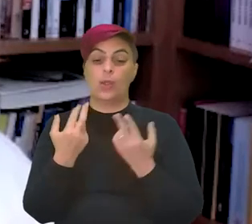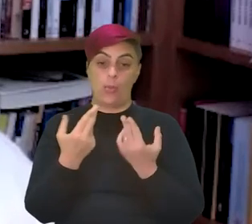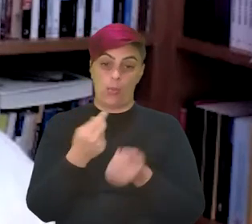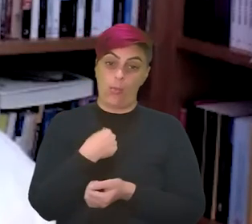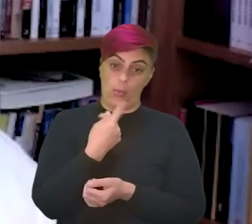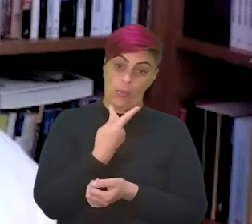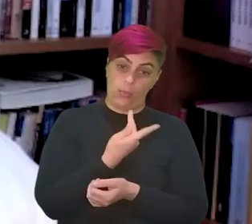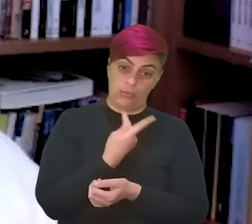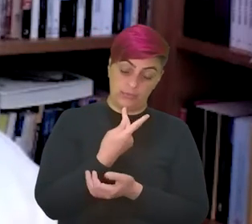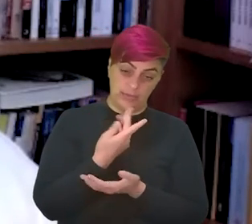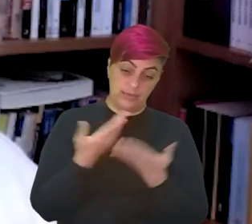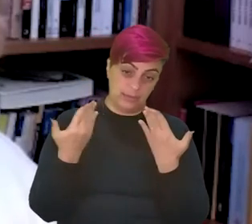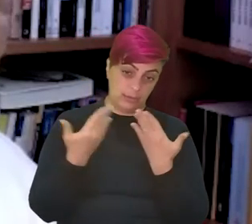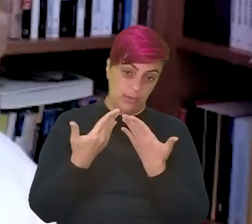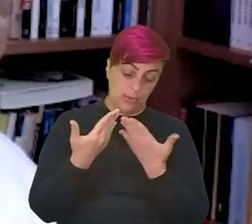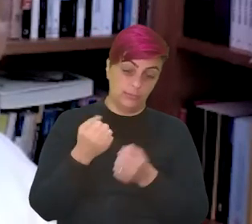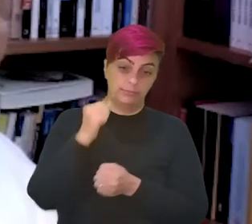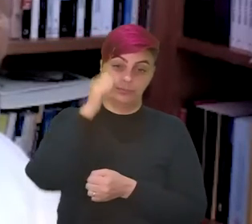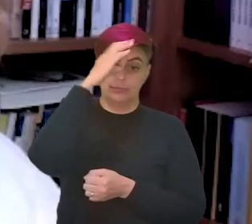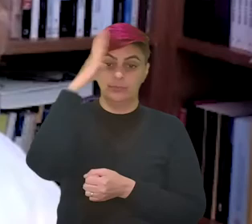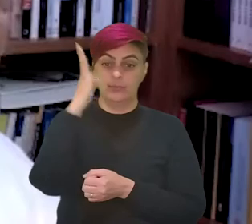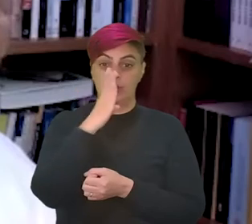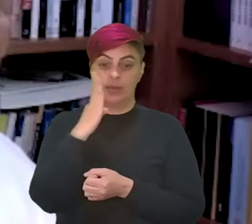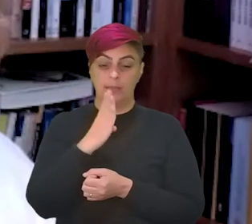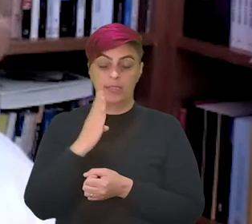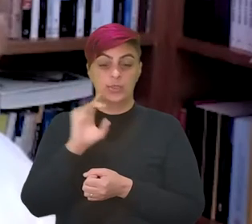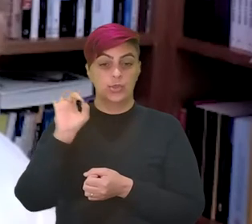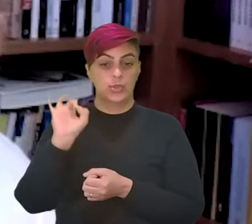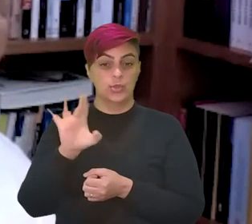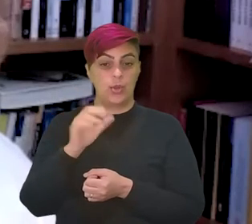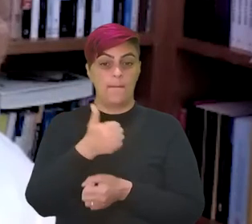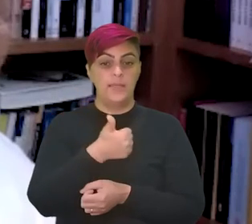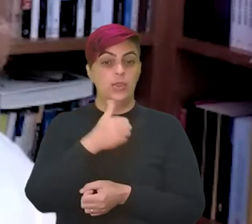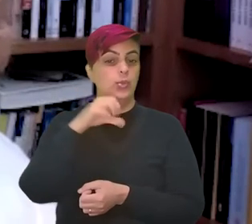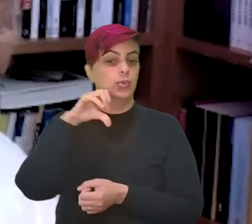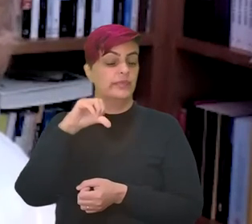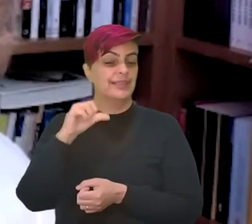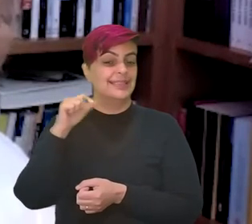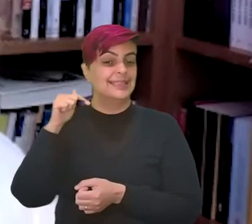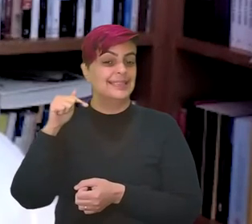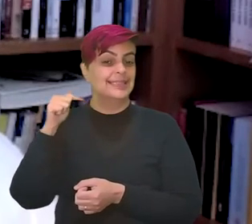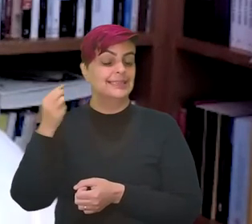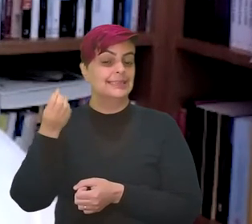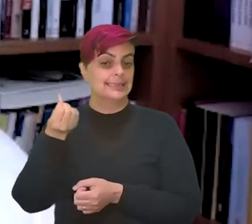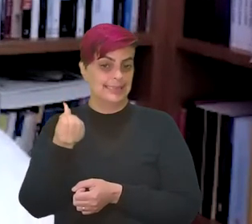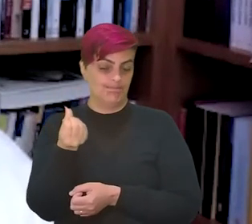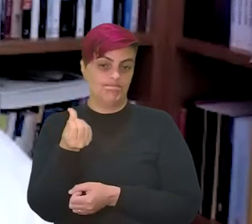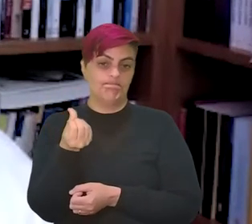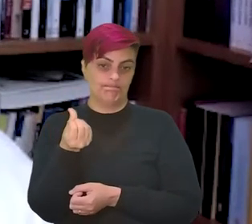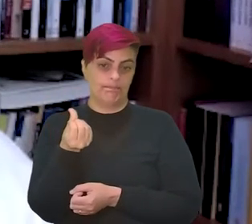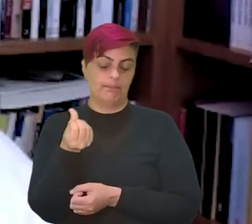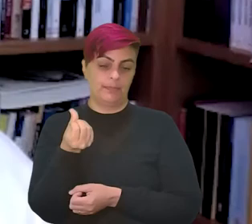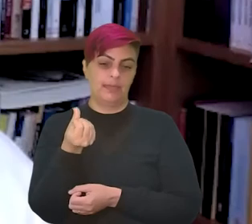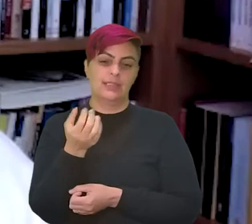1962. Sim. E como acabei de falar, no Brasil, o Argonauta só em 1976, isto